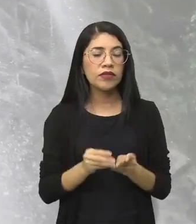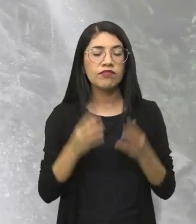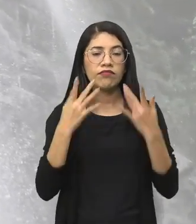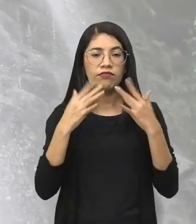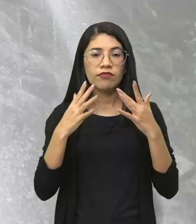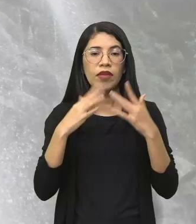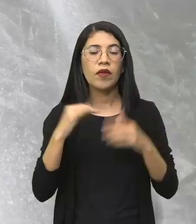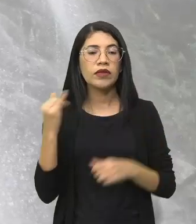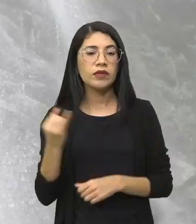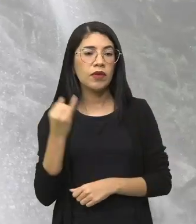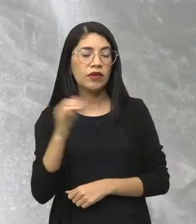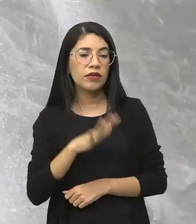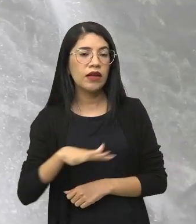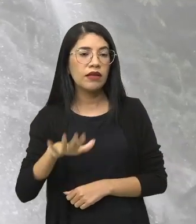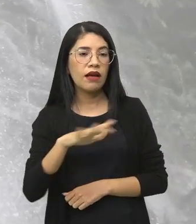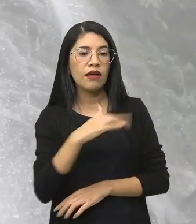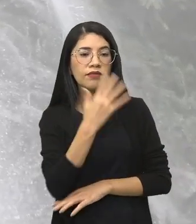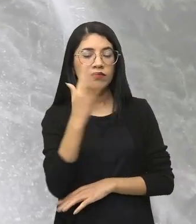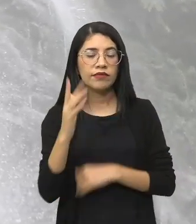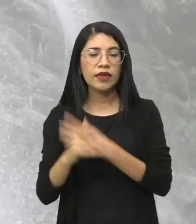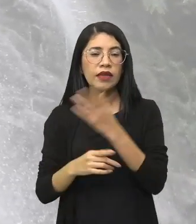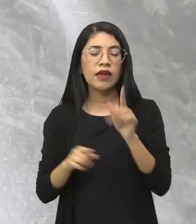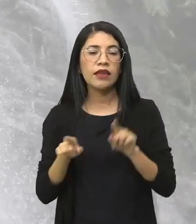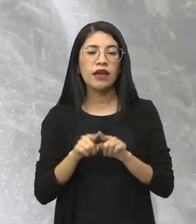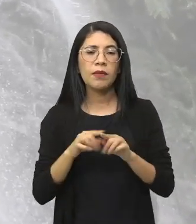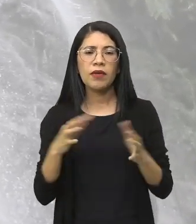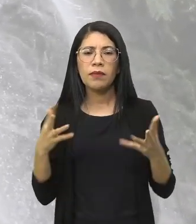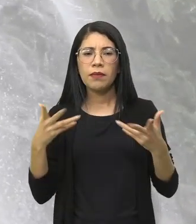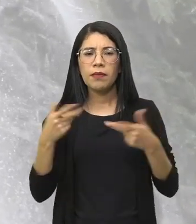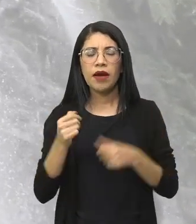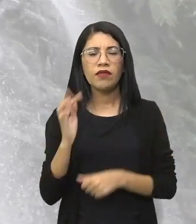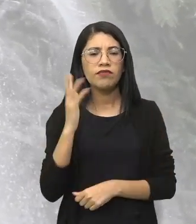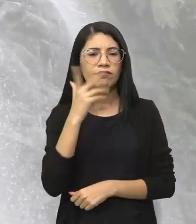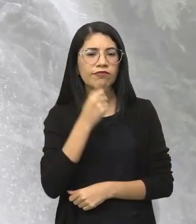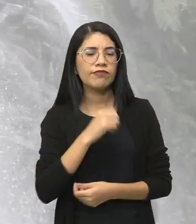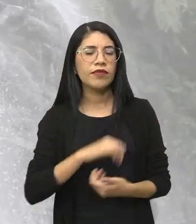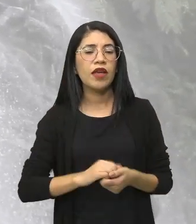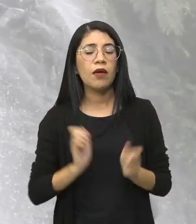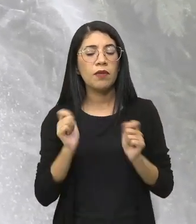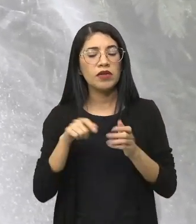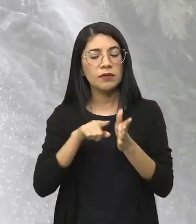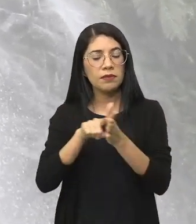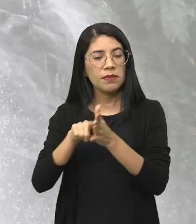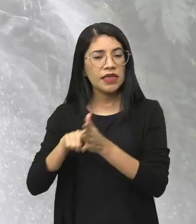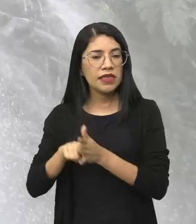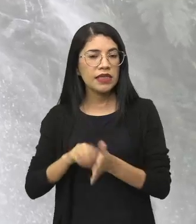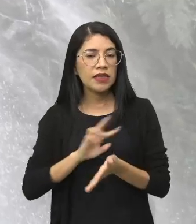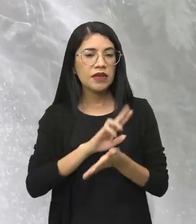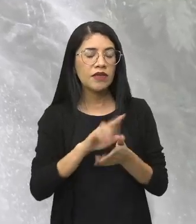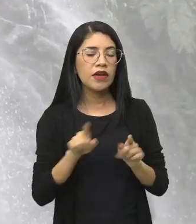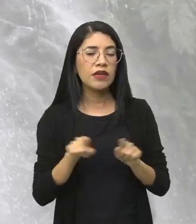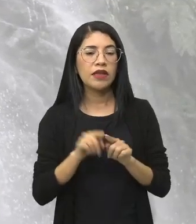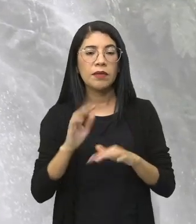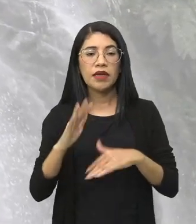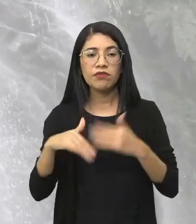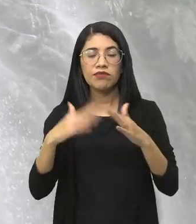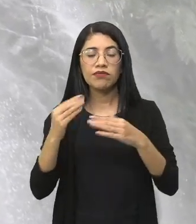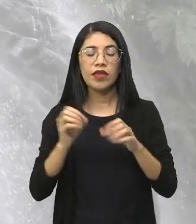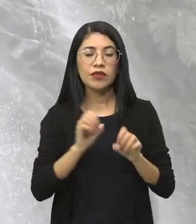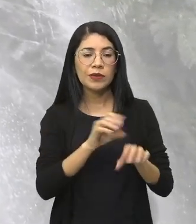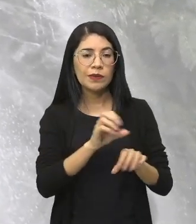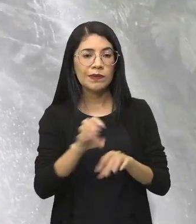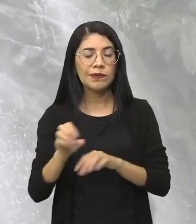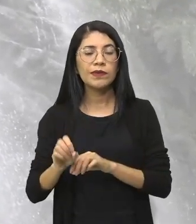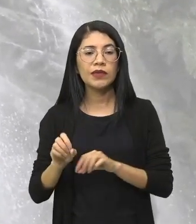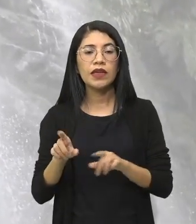grande relevância ecológica e beleza cênica, possibilitando a realização de pesquisas científicas e o desenvolvimento de atividades de educação